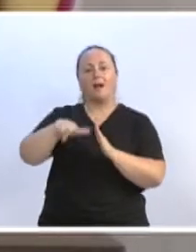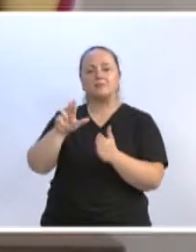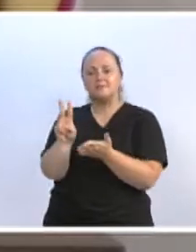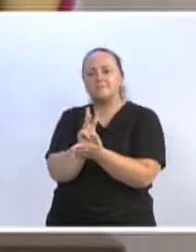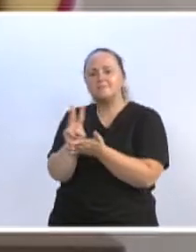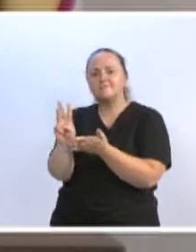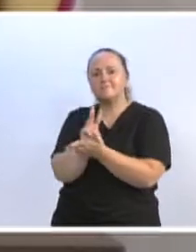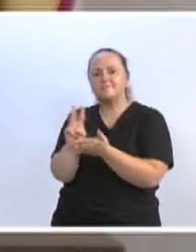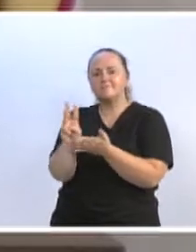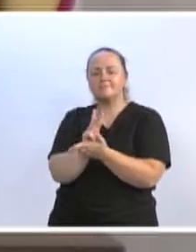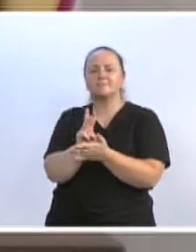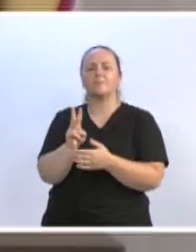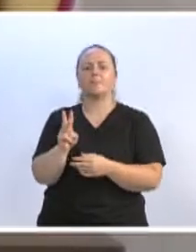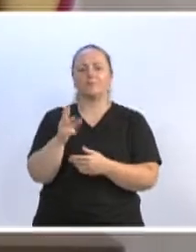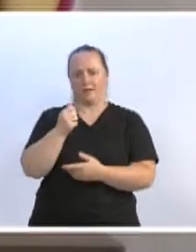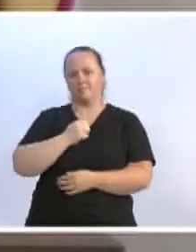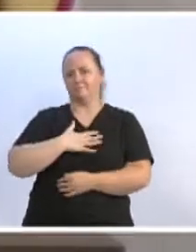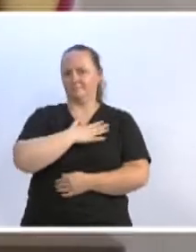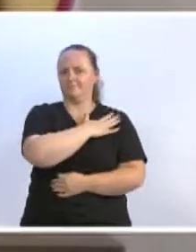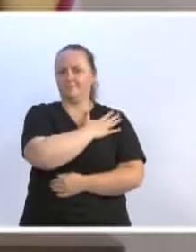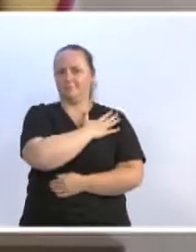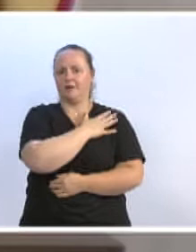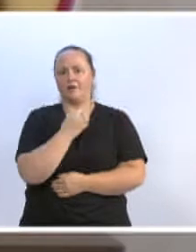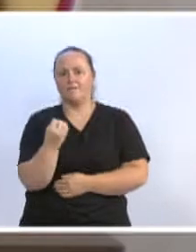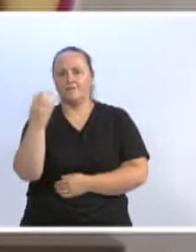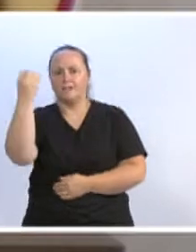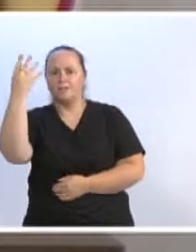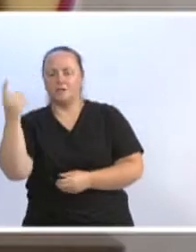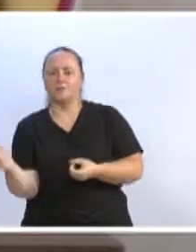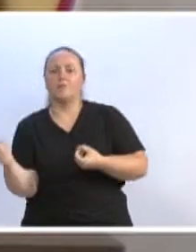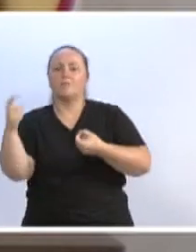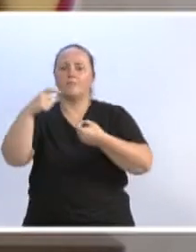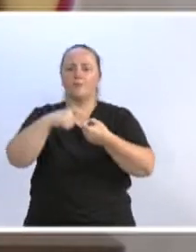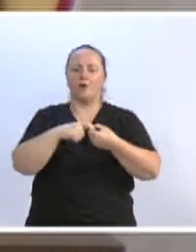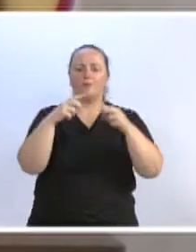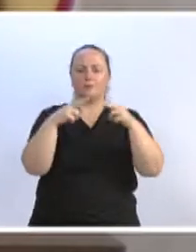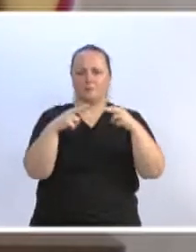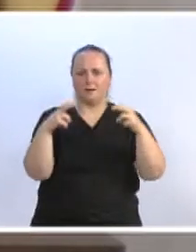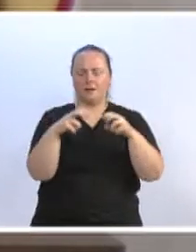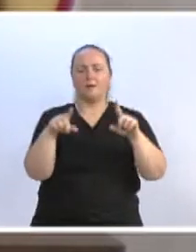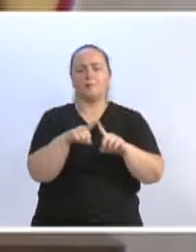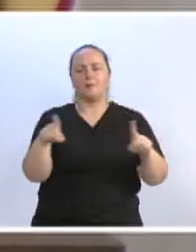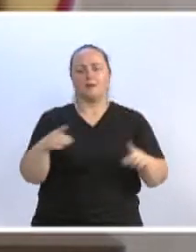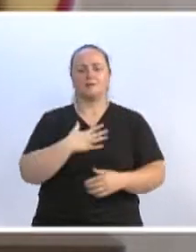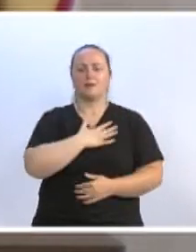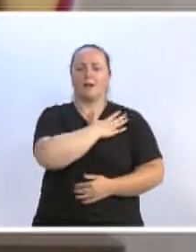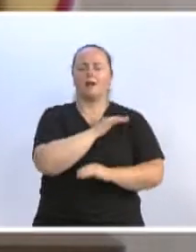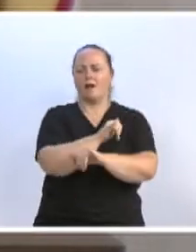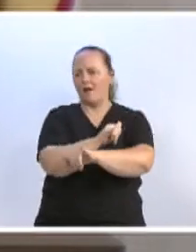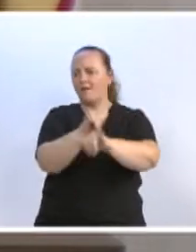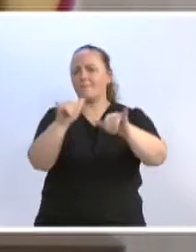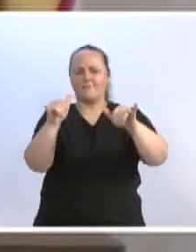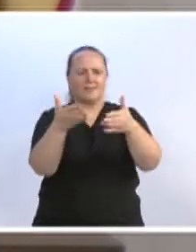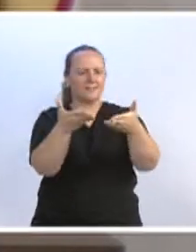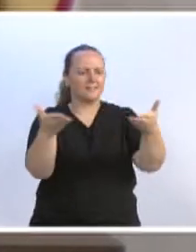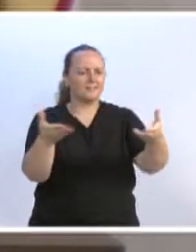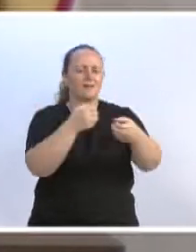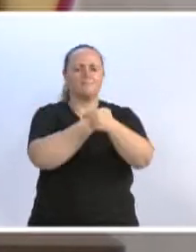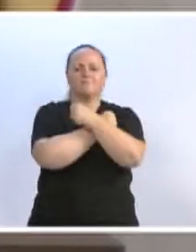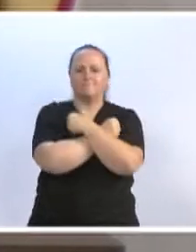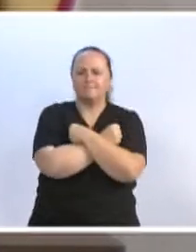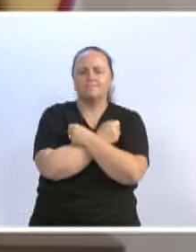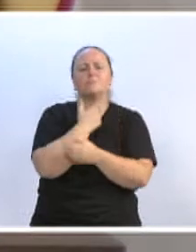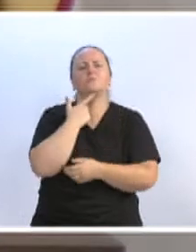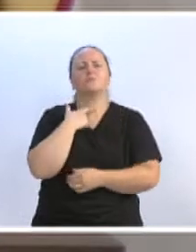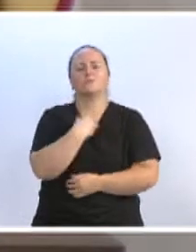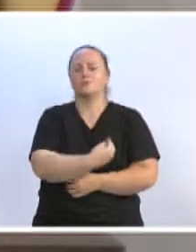e ele está voltando de Florianópolis. Ele disse: Mário, por favor, transmite um abraço fraterno a todos, e o meu desejo de estar